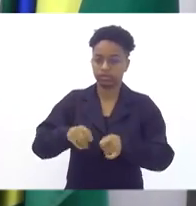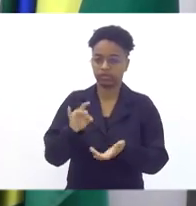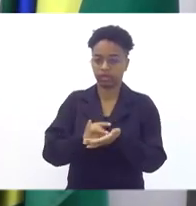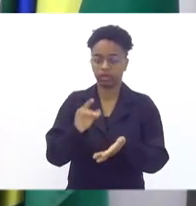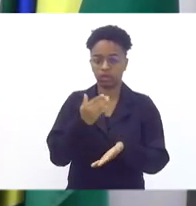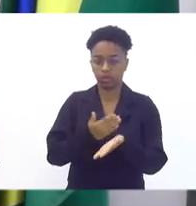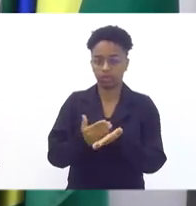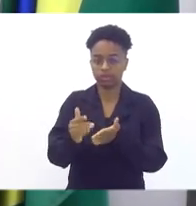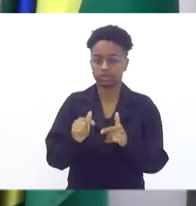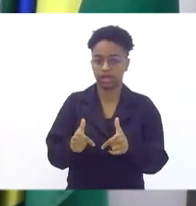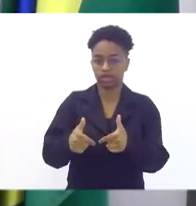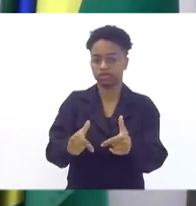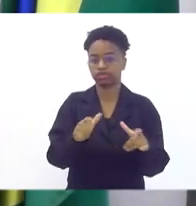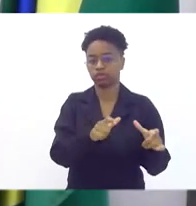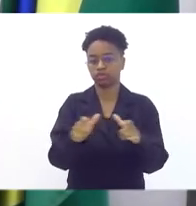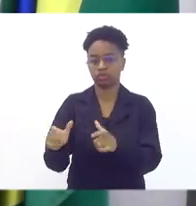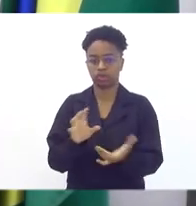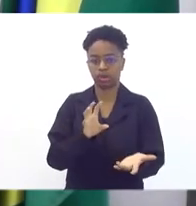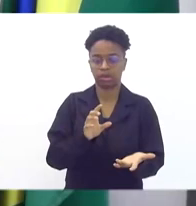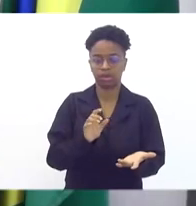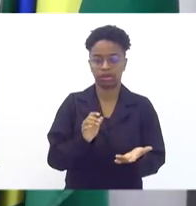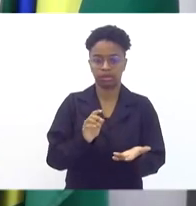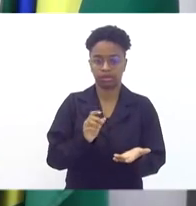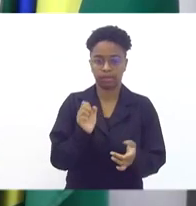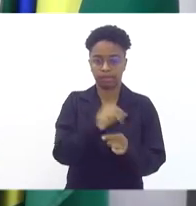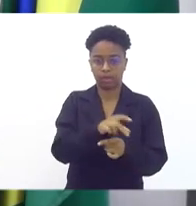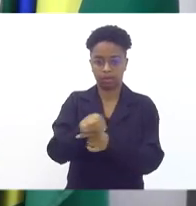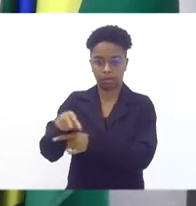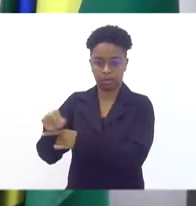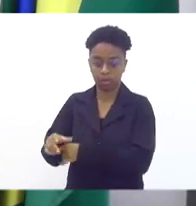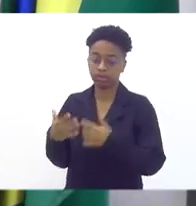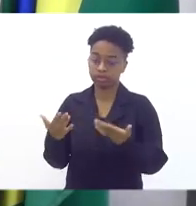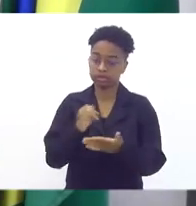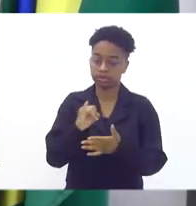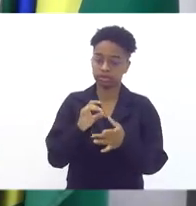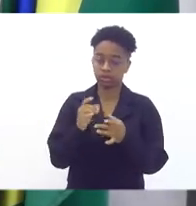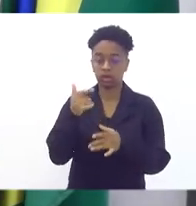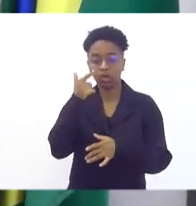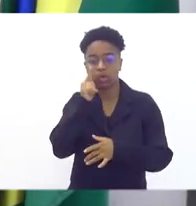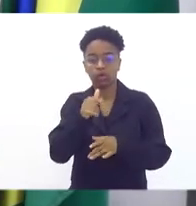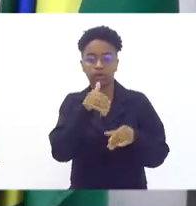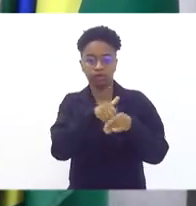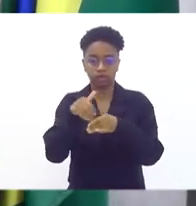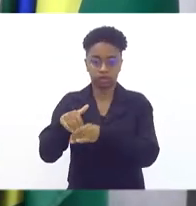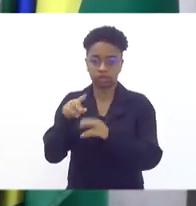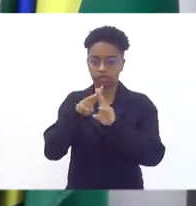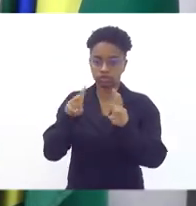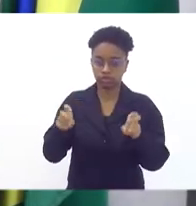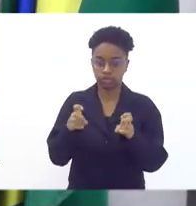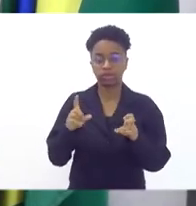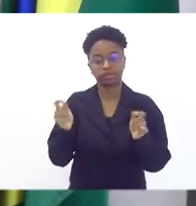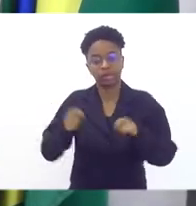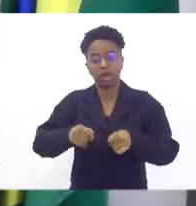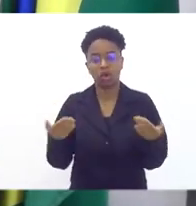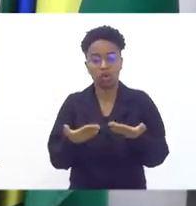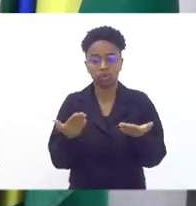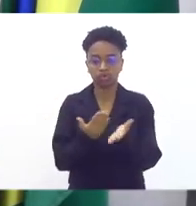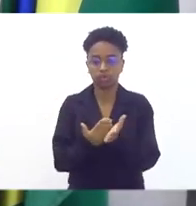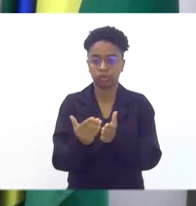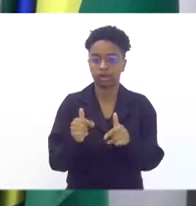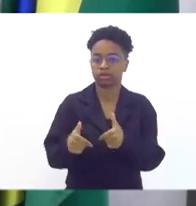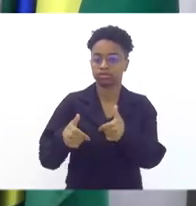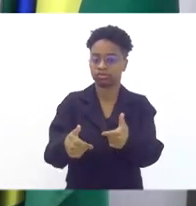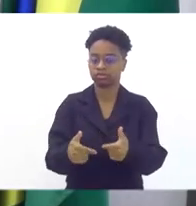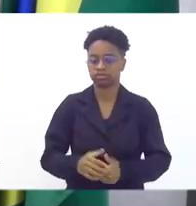diligências em loco então sua excelência também puder deliberar sobre esse meu encaminhamento a gente já começa os trabalhos hoje quando sair daqui do plenário